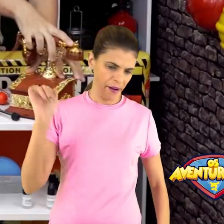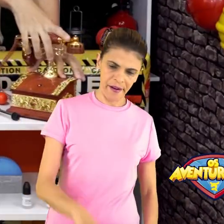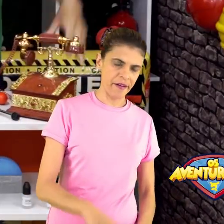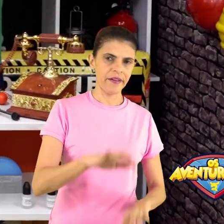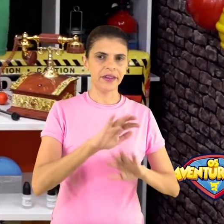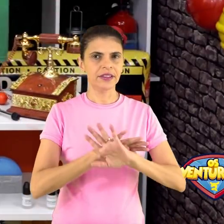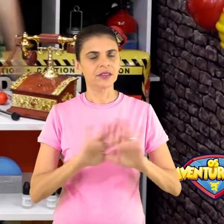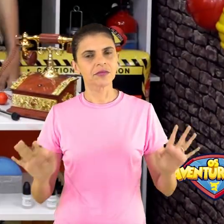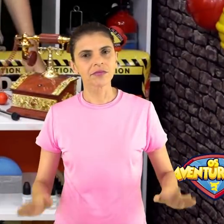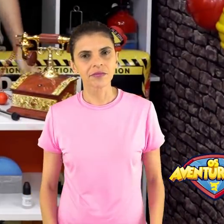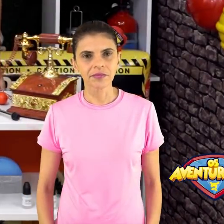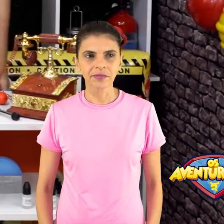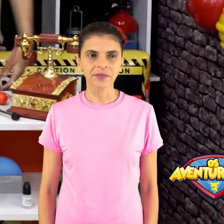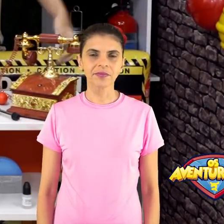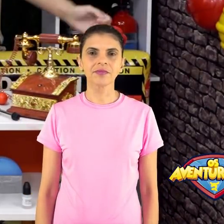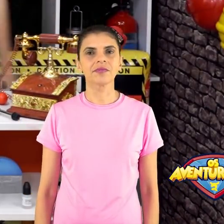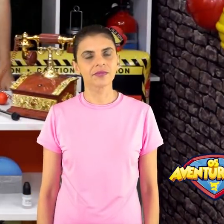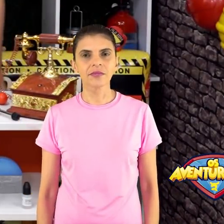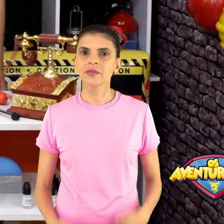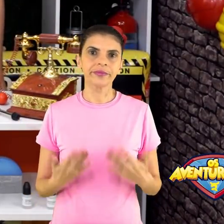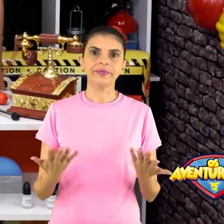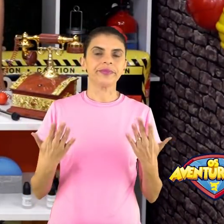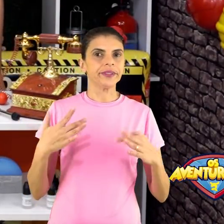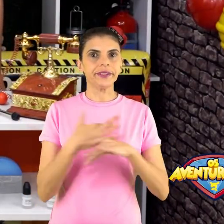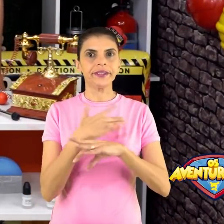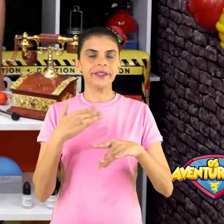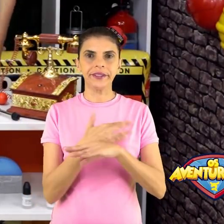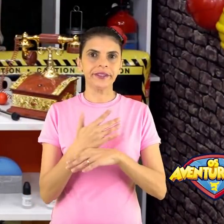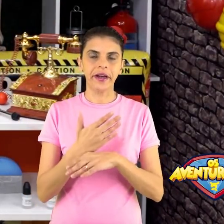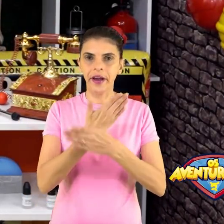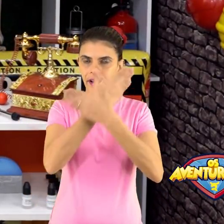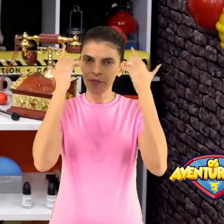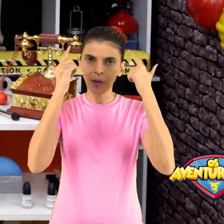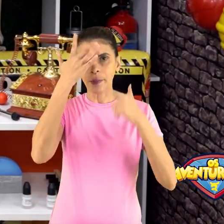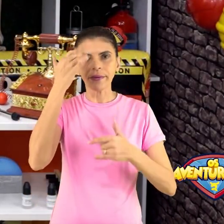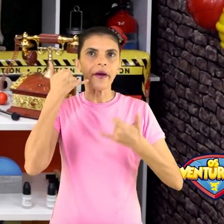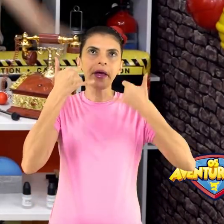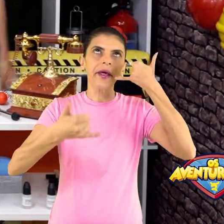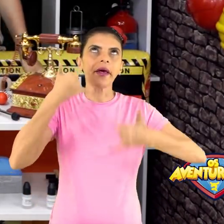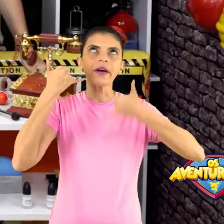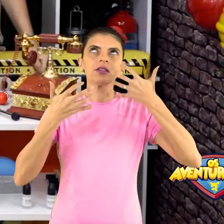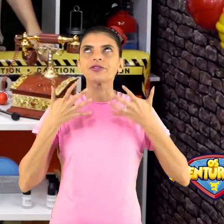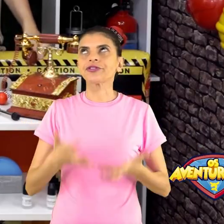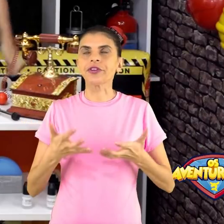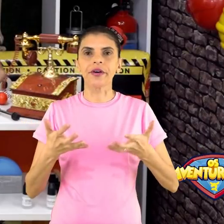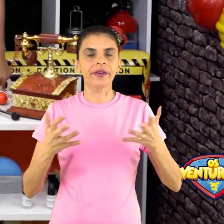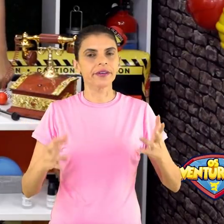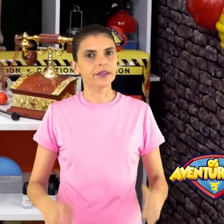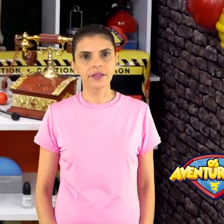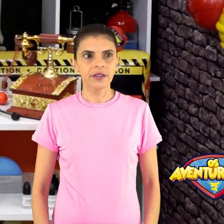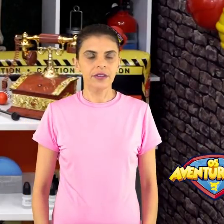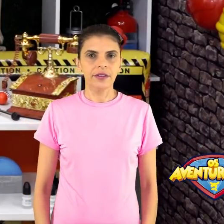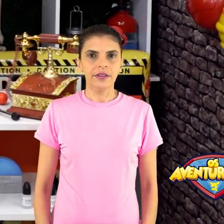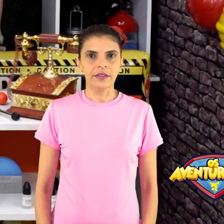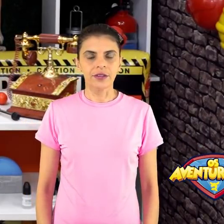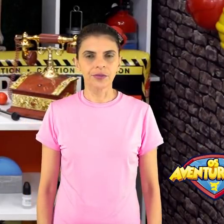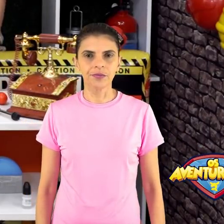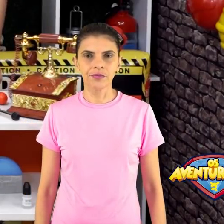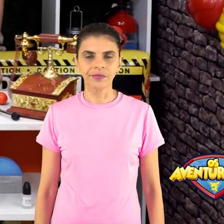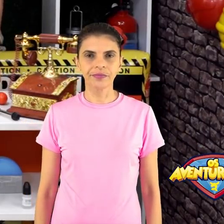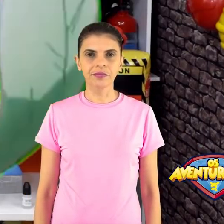satisfeito? Até na Cidade dos Aventureiros tem essas ligações chatas.